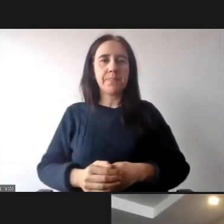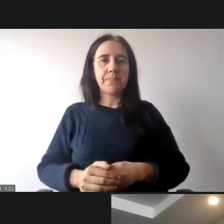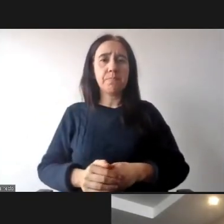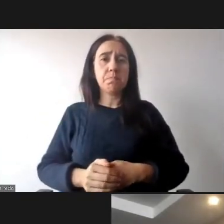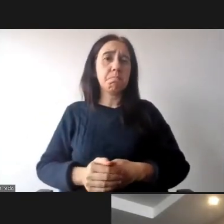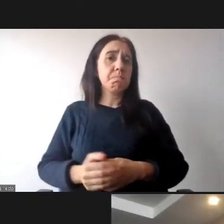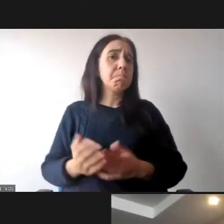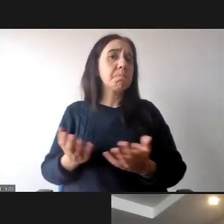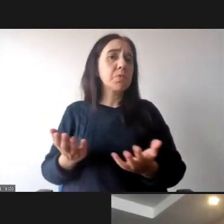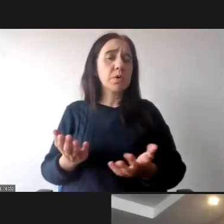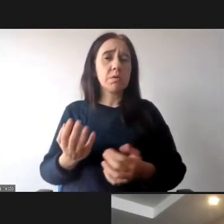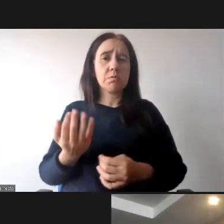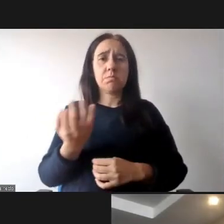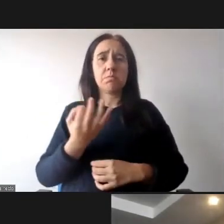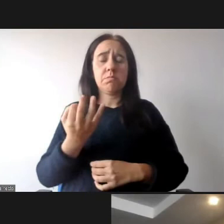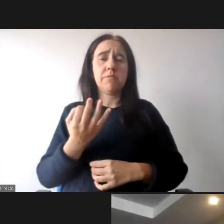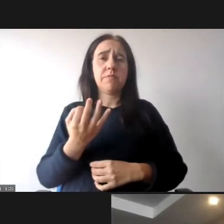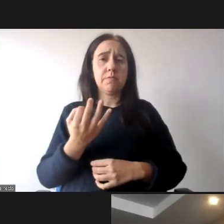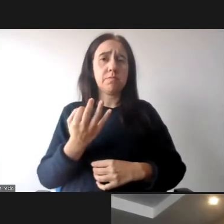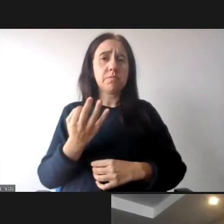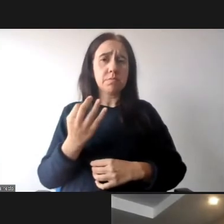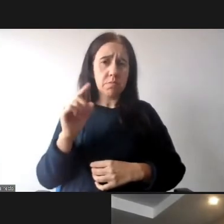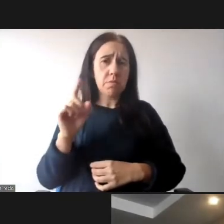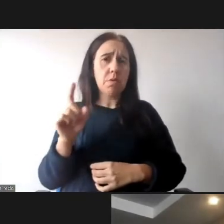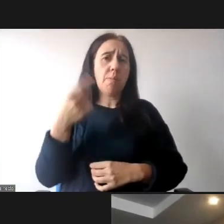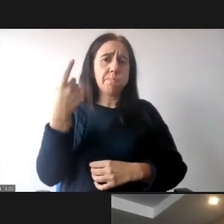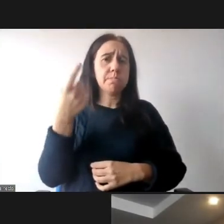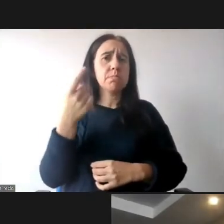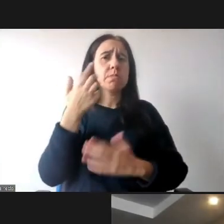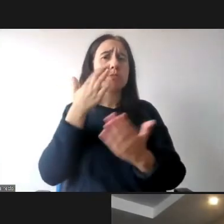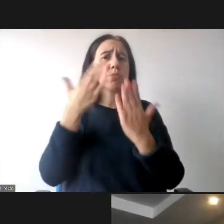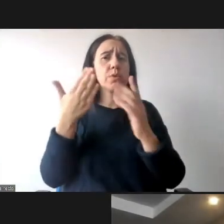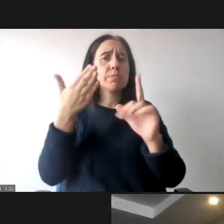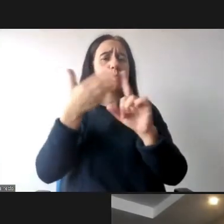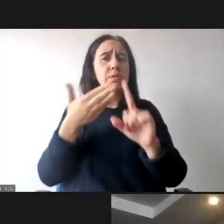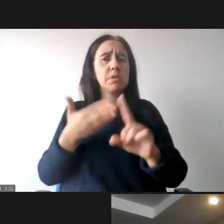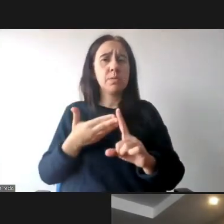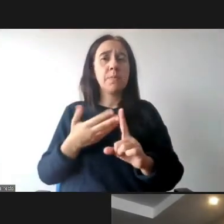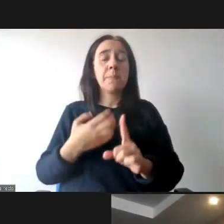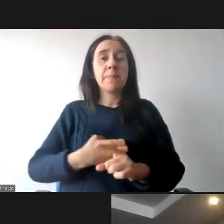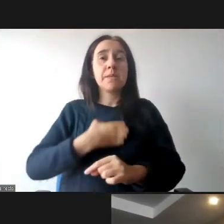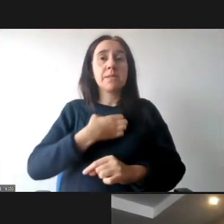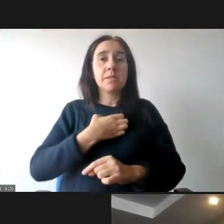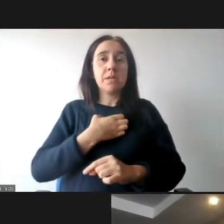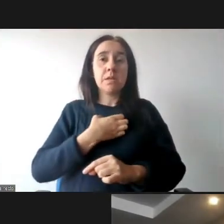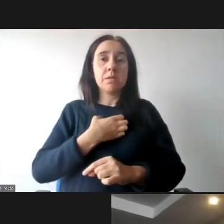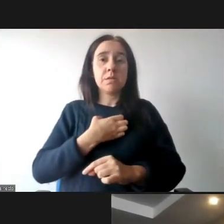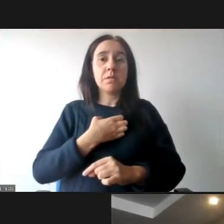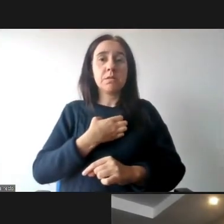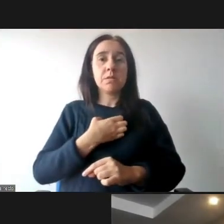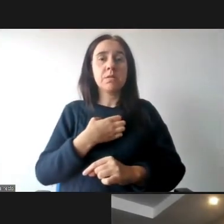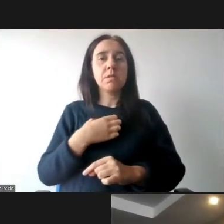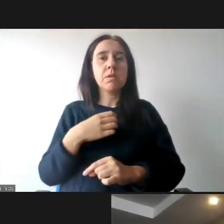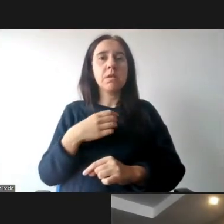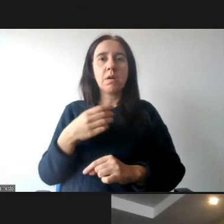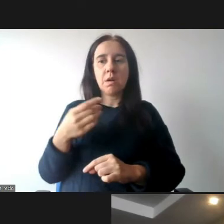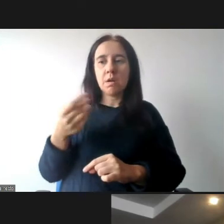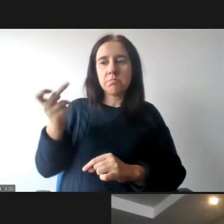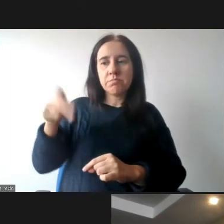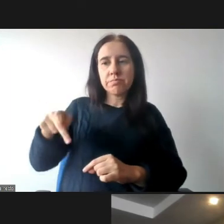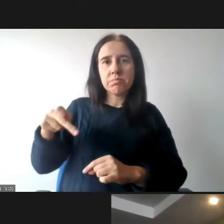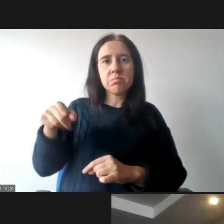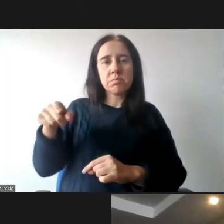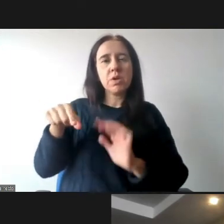que faria aparecer aqui o princípio da proporcionalidade com um sentido mais restritivo do que aquele que resulta